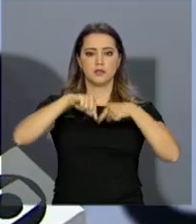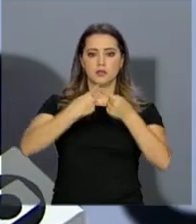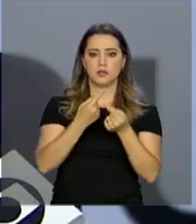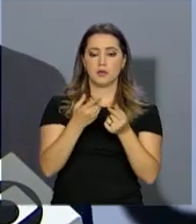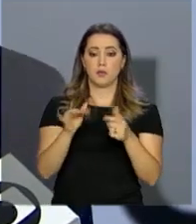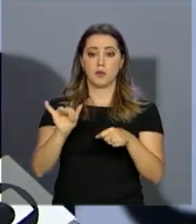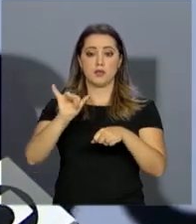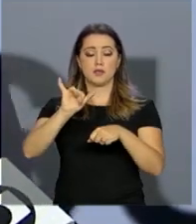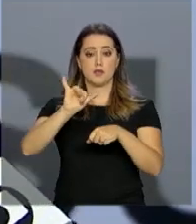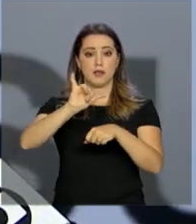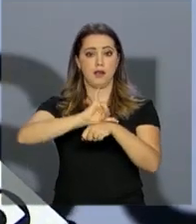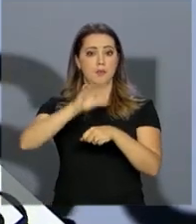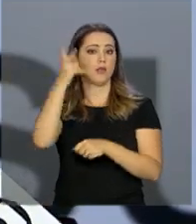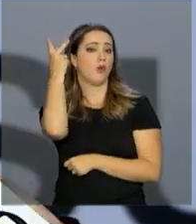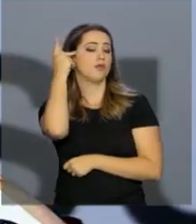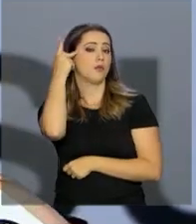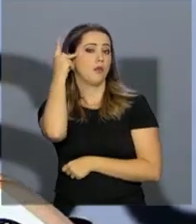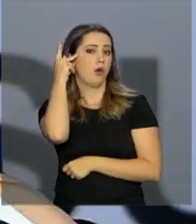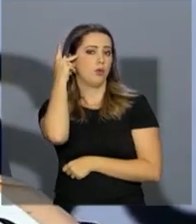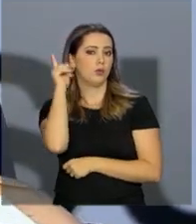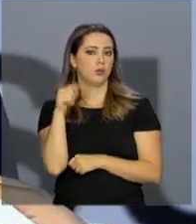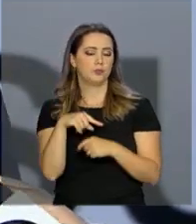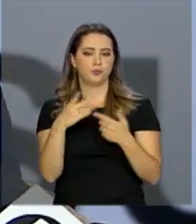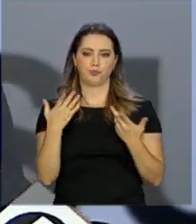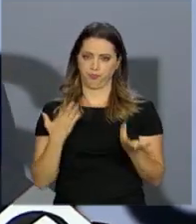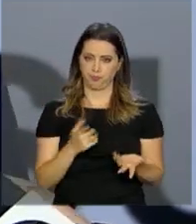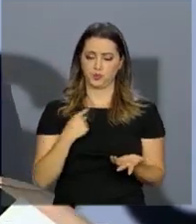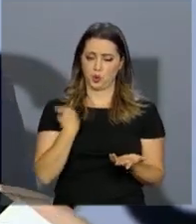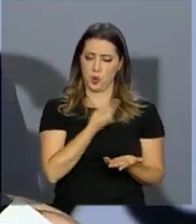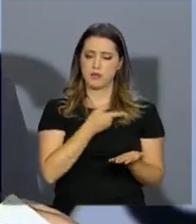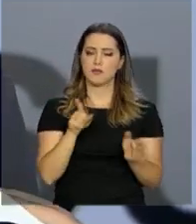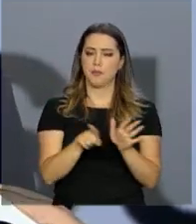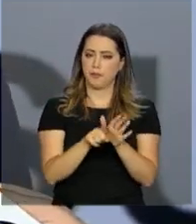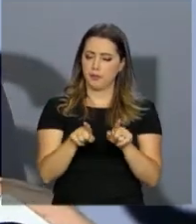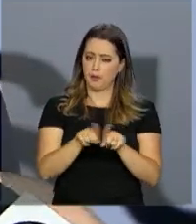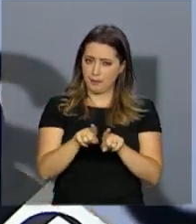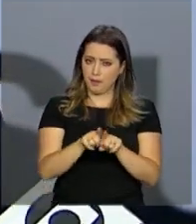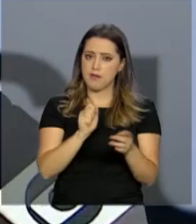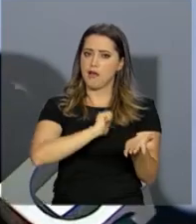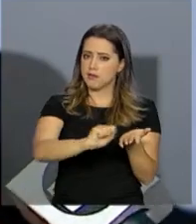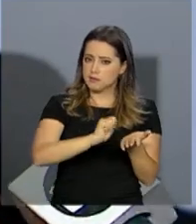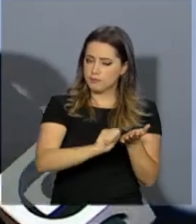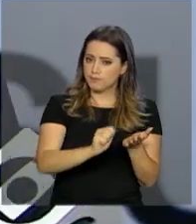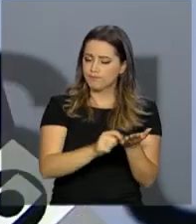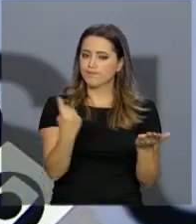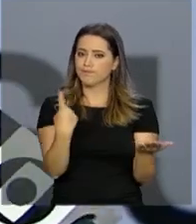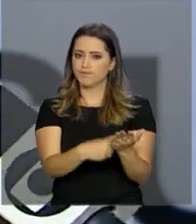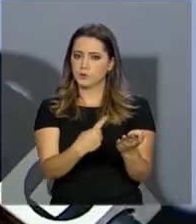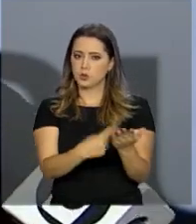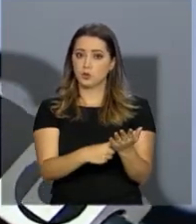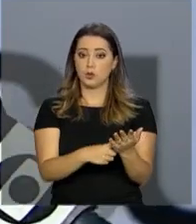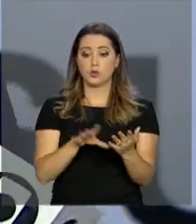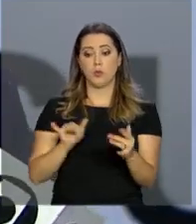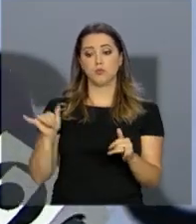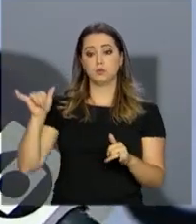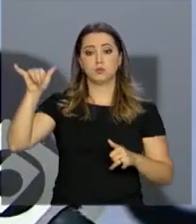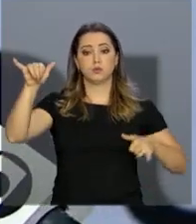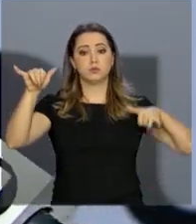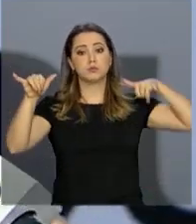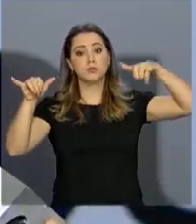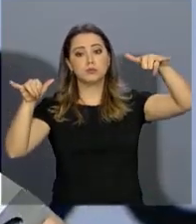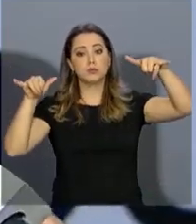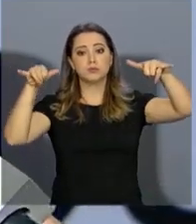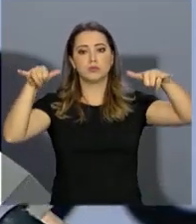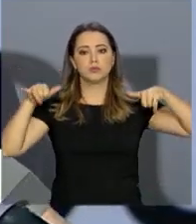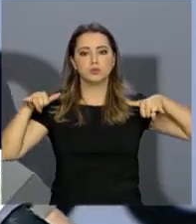sede em são paulo assinamos também um protocolo de entendimento sobre aviação regional que havia sido